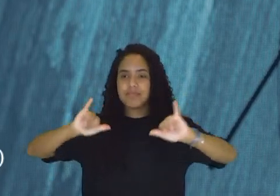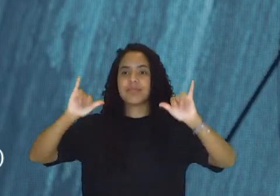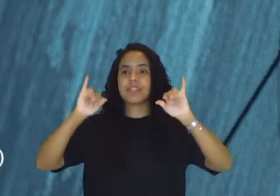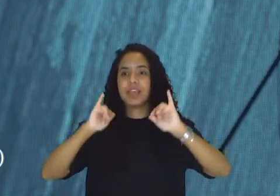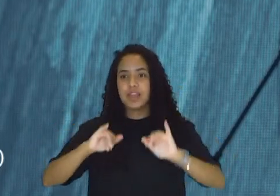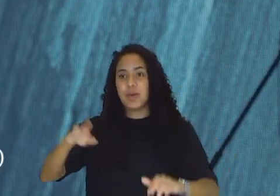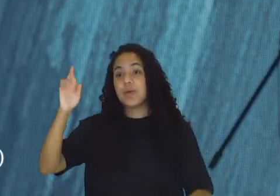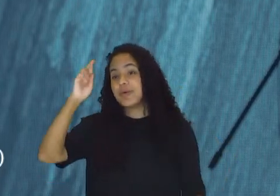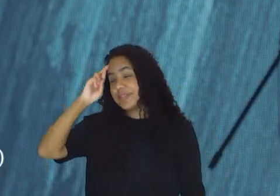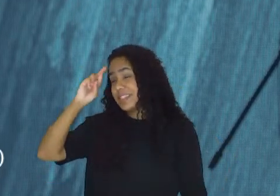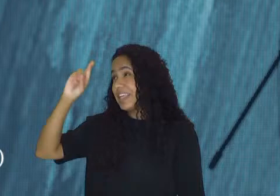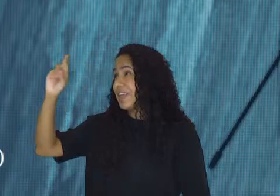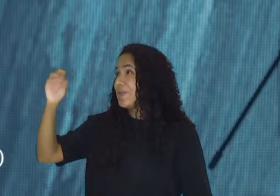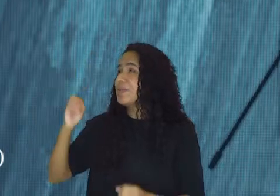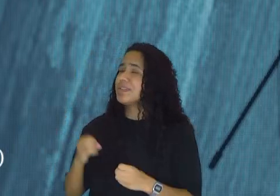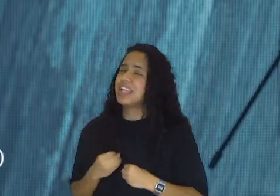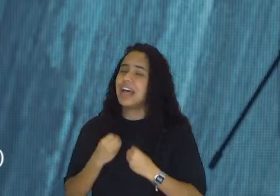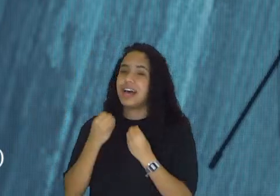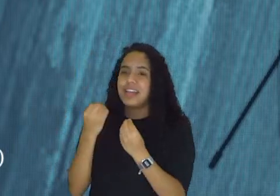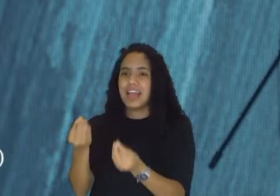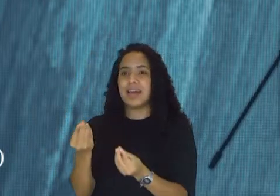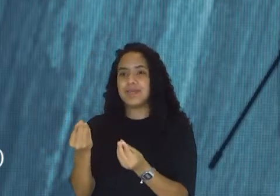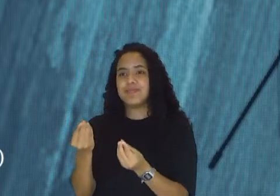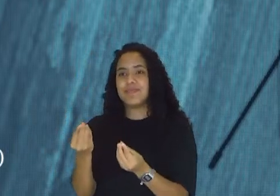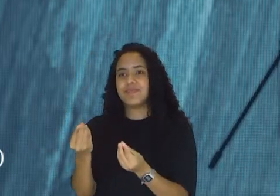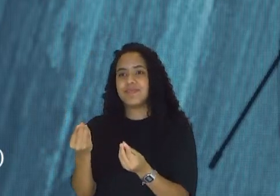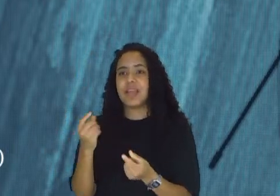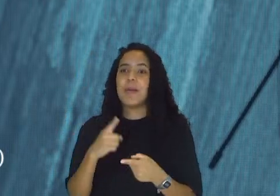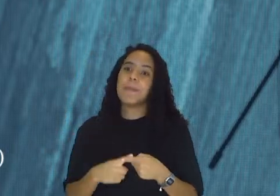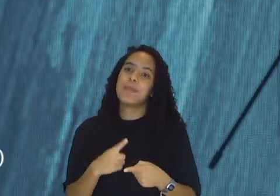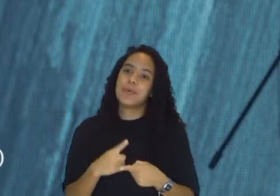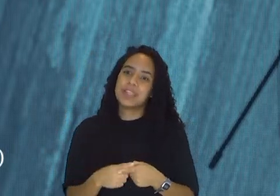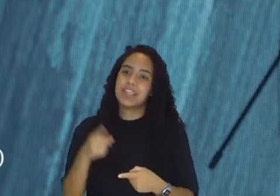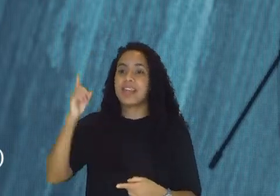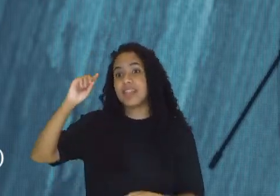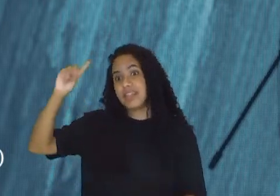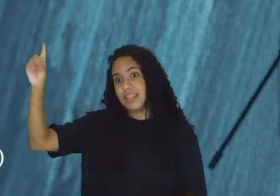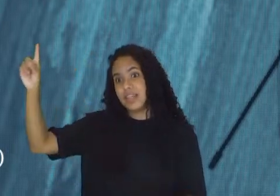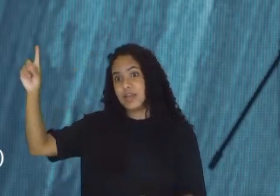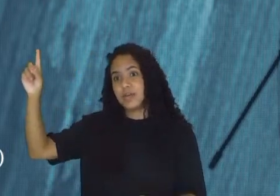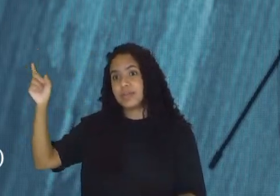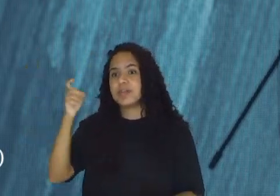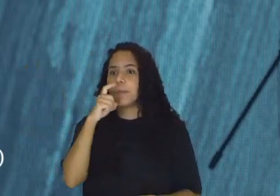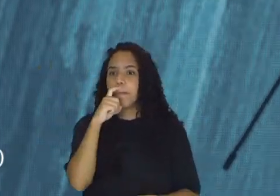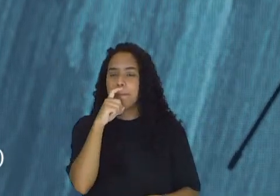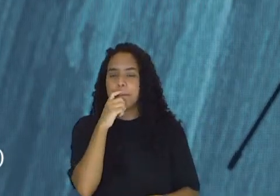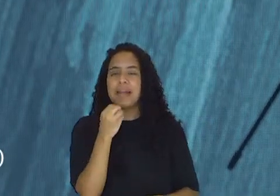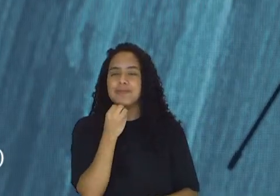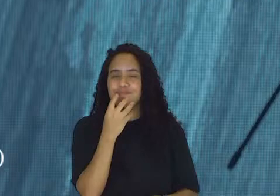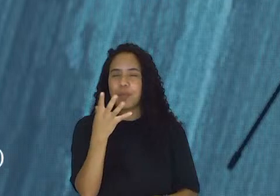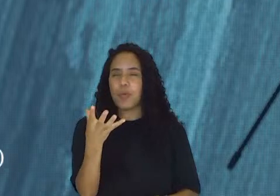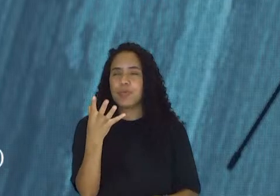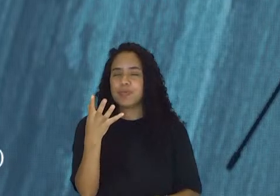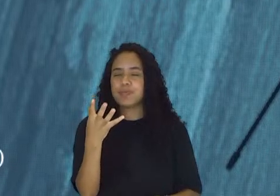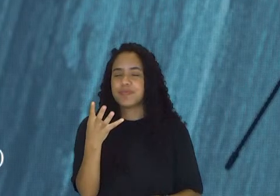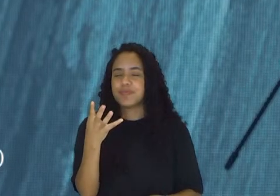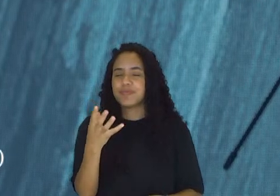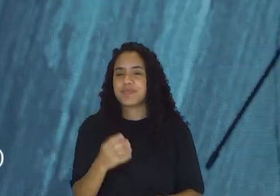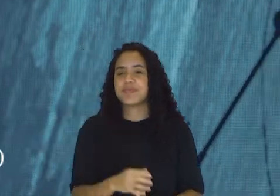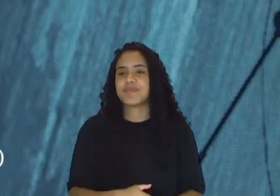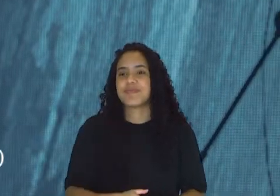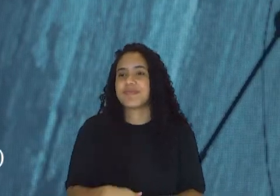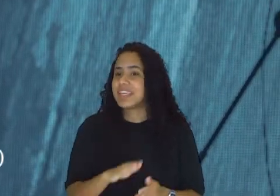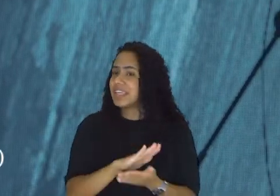bom, e de nada eu tenho falta. Isaías 64 diz que desde